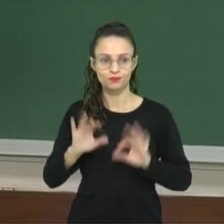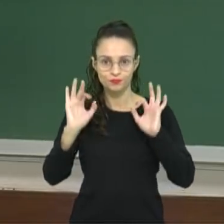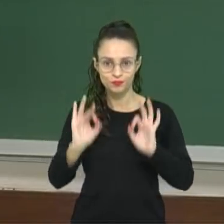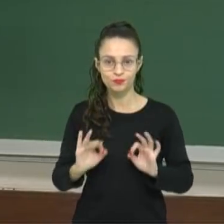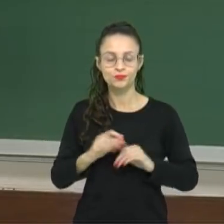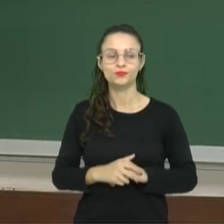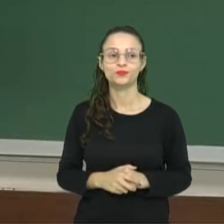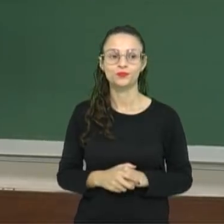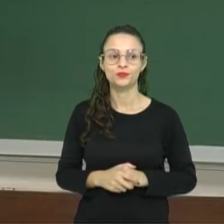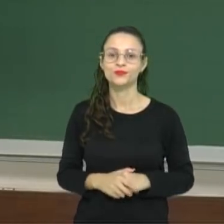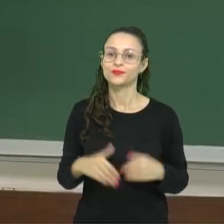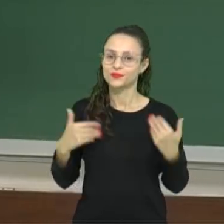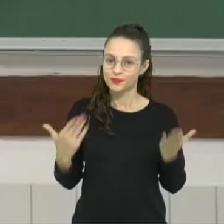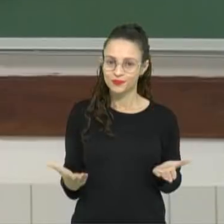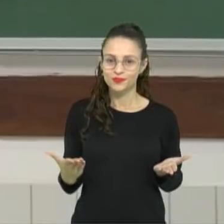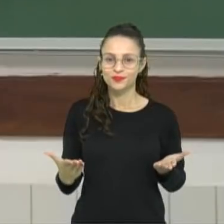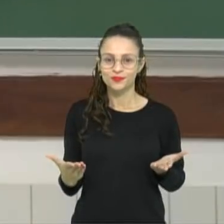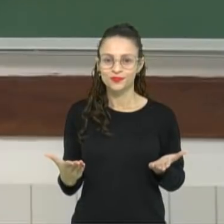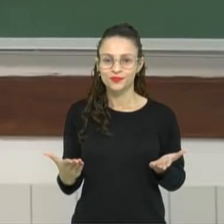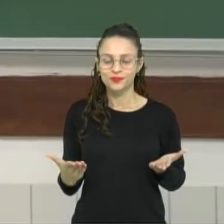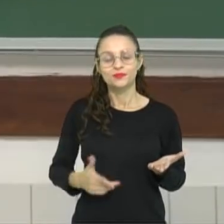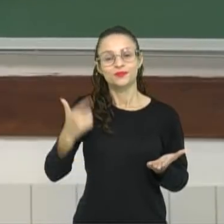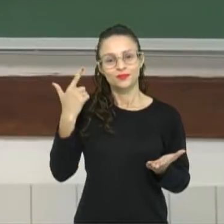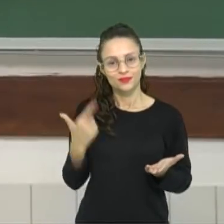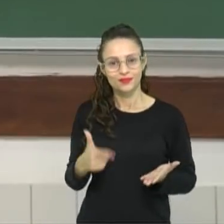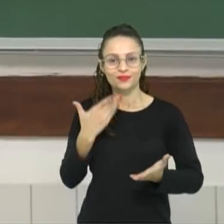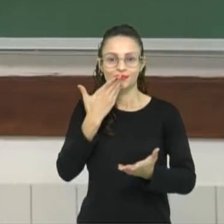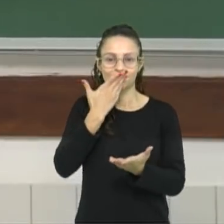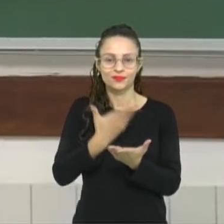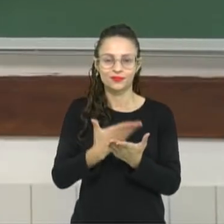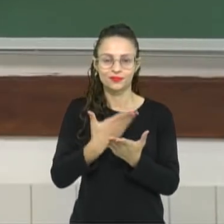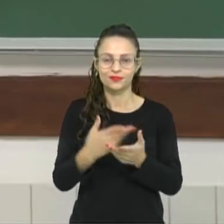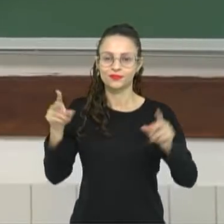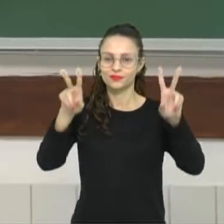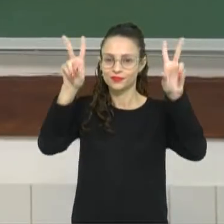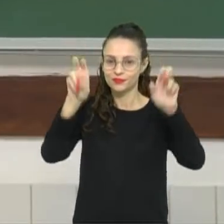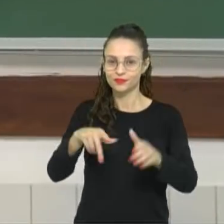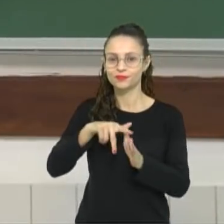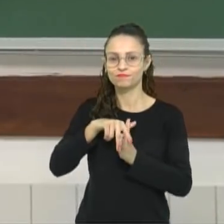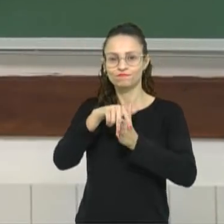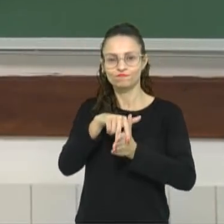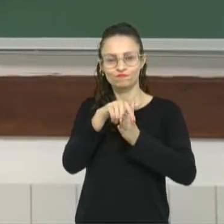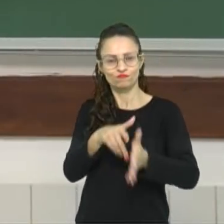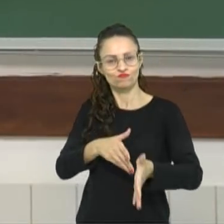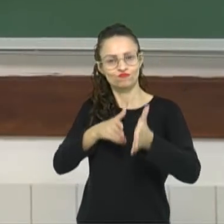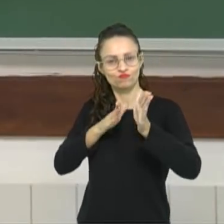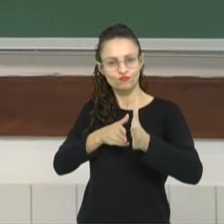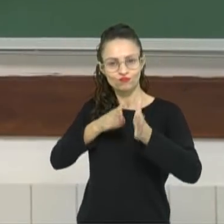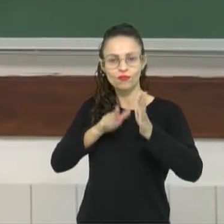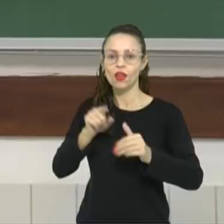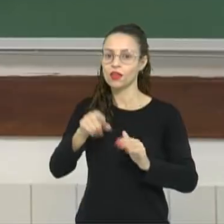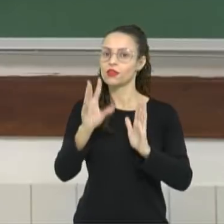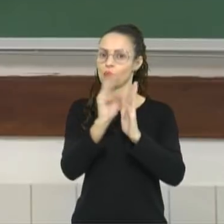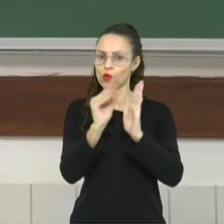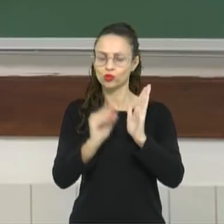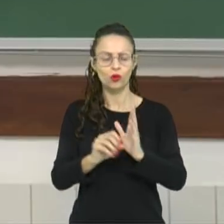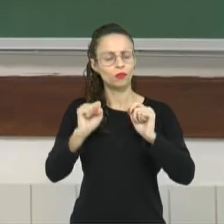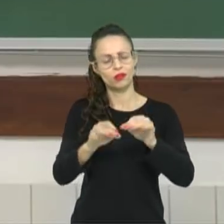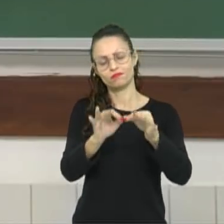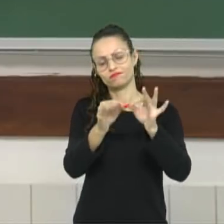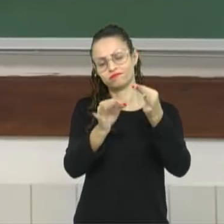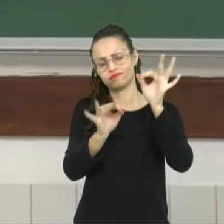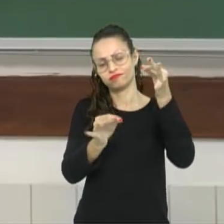pessoal? Então, mais uma aula para tratar do tropeirismo. É um conteúdo que a gente poderia falar muito a